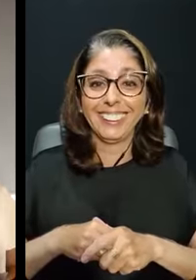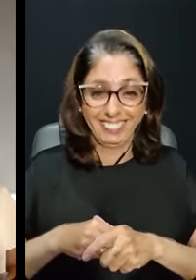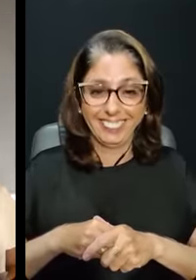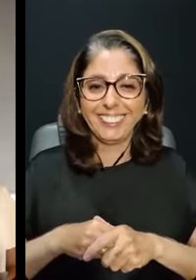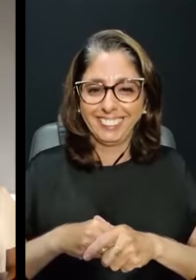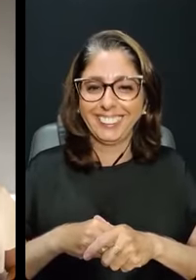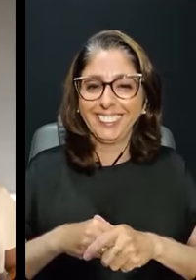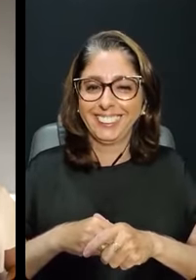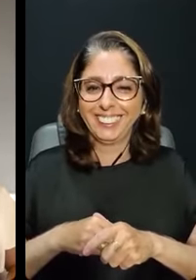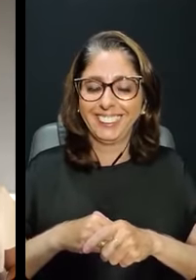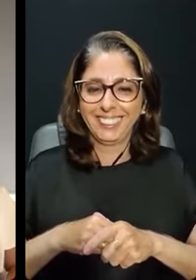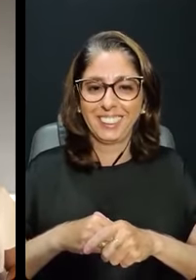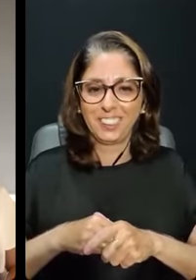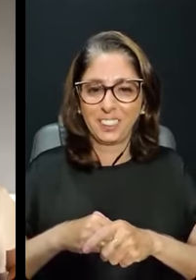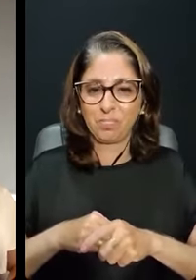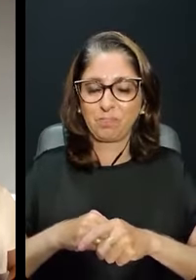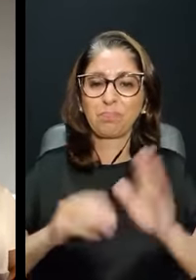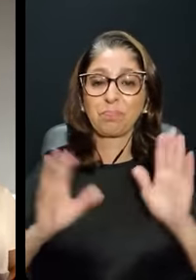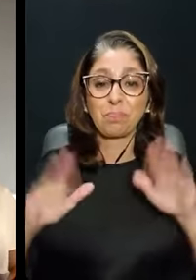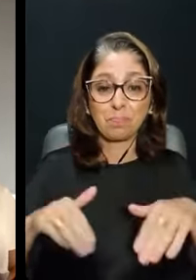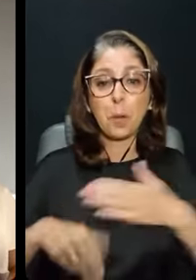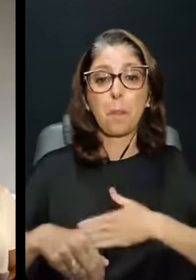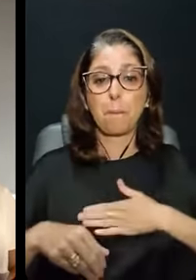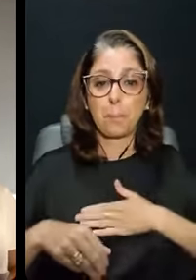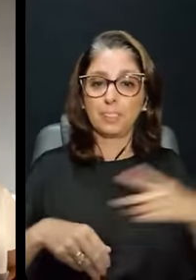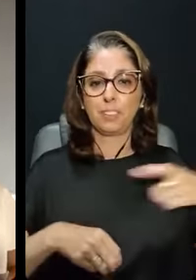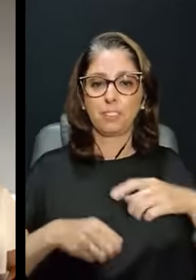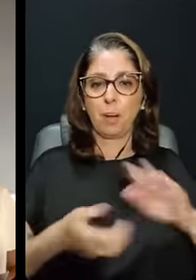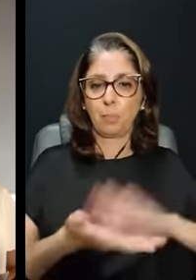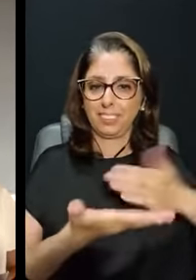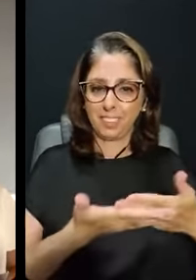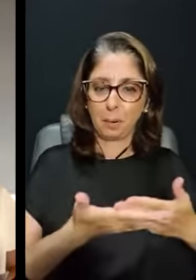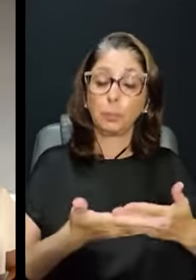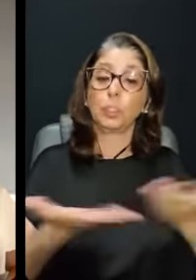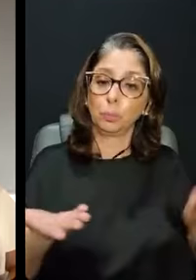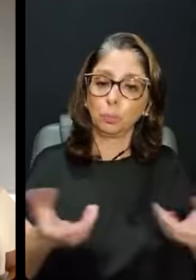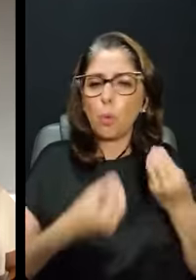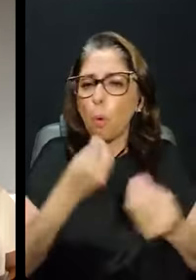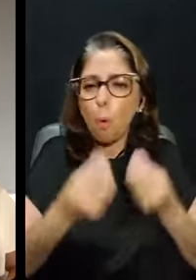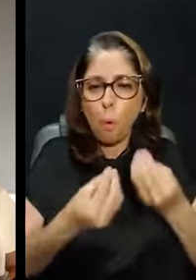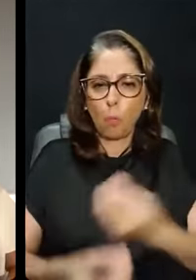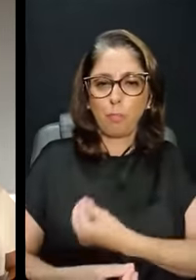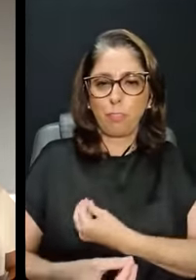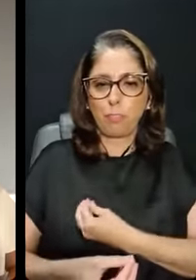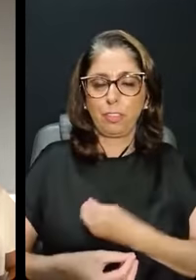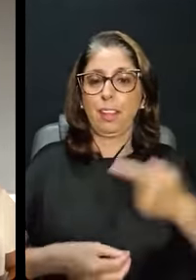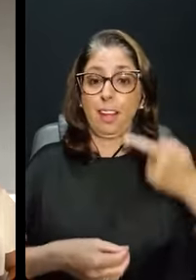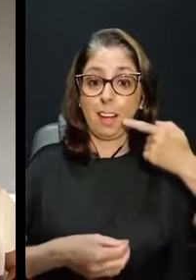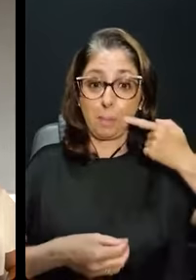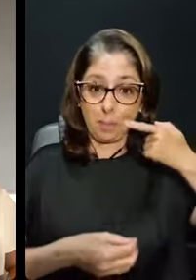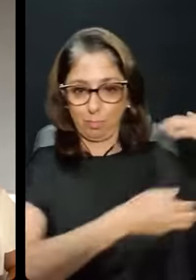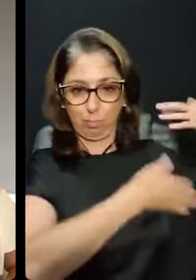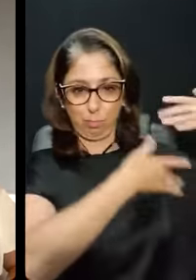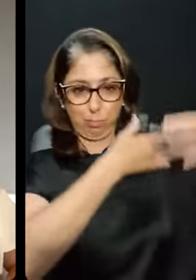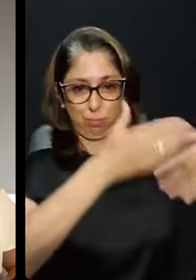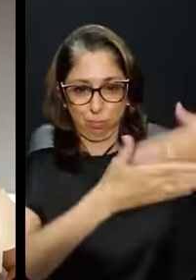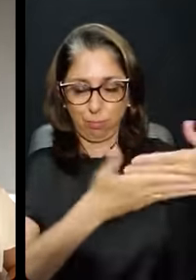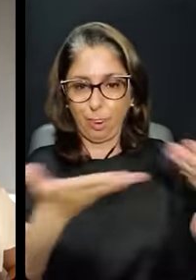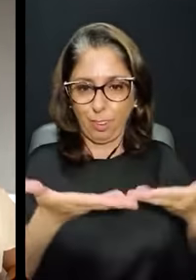Gabi, pedindo para ela falar um pouquinho da trajetória dela nesse mundo, como ela chegou à acessibilidade.